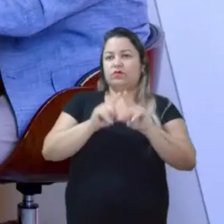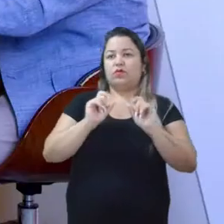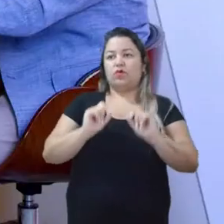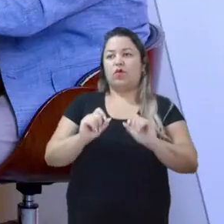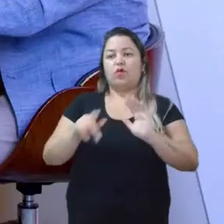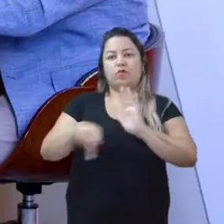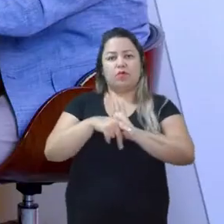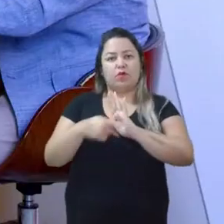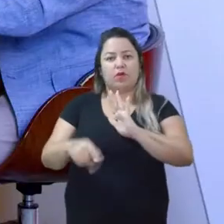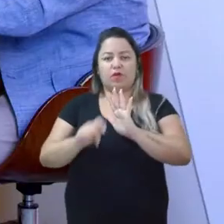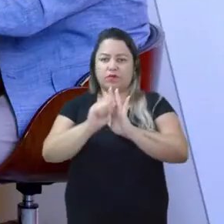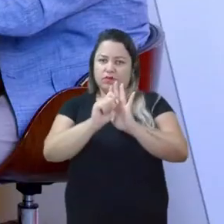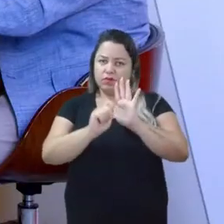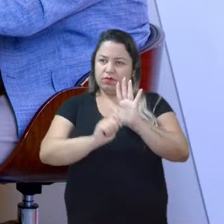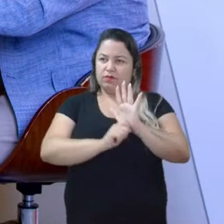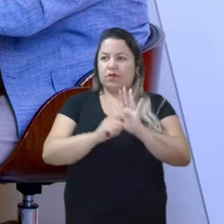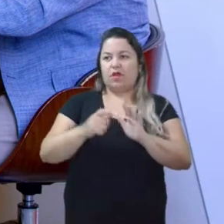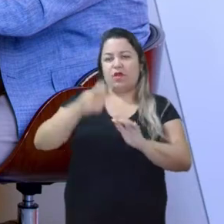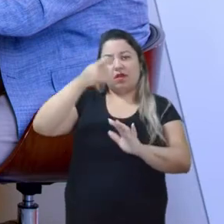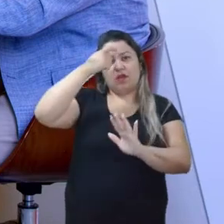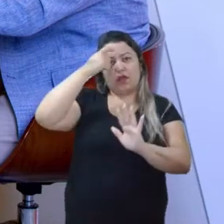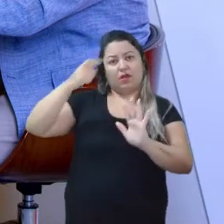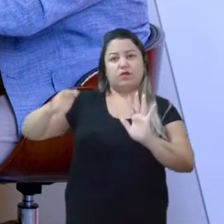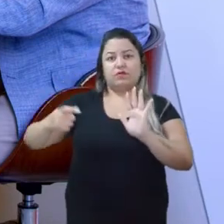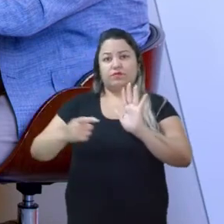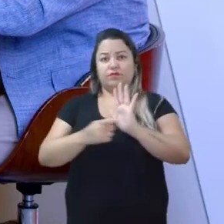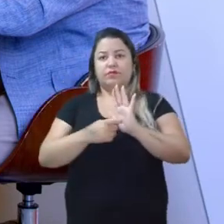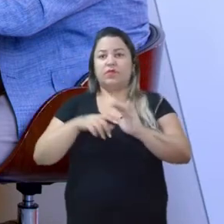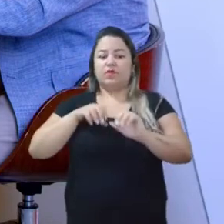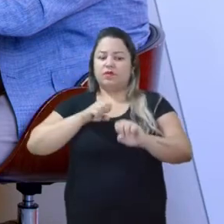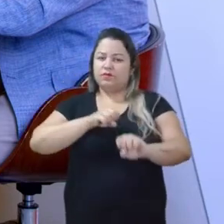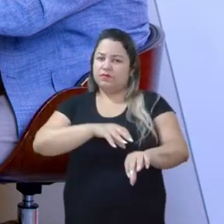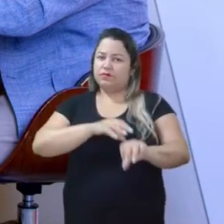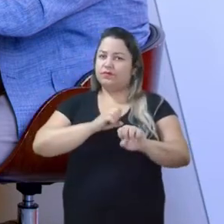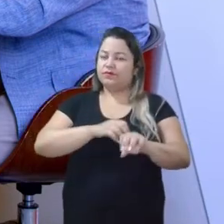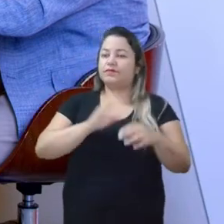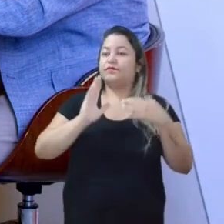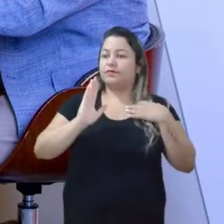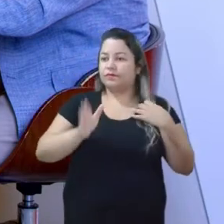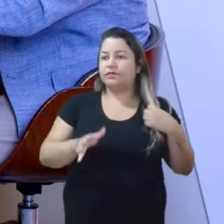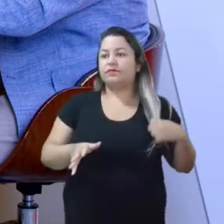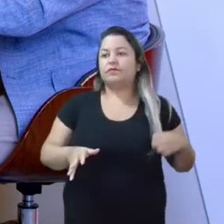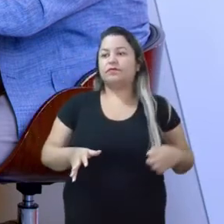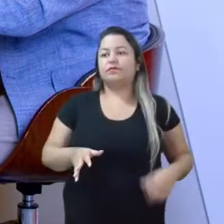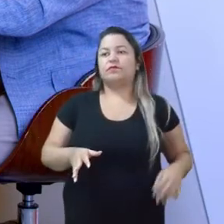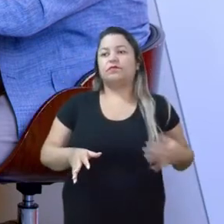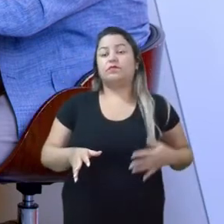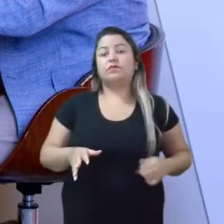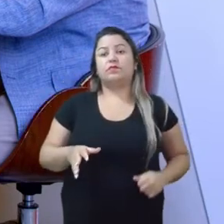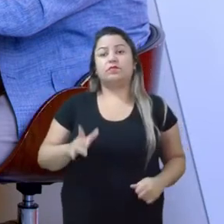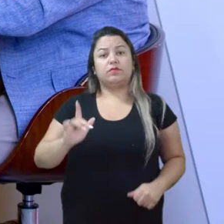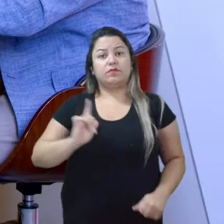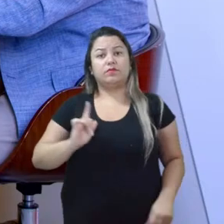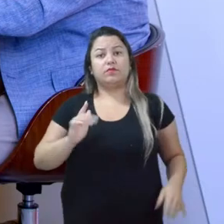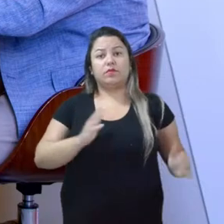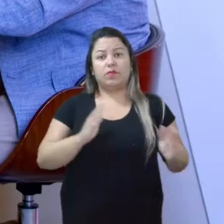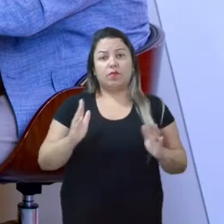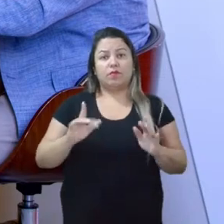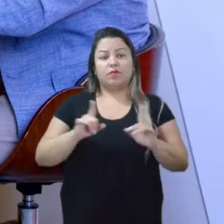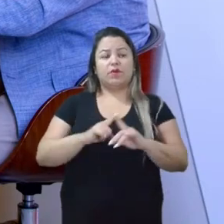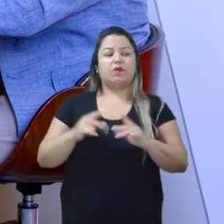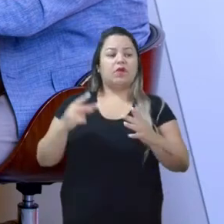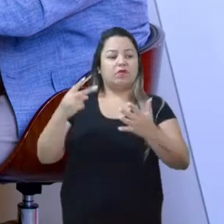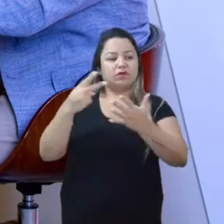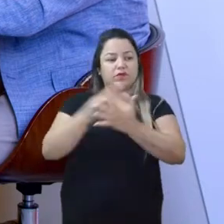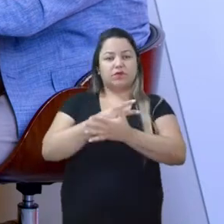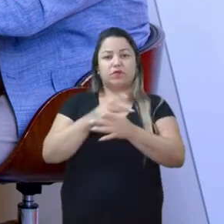seja uma inteligência artificial, porque ele é ensinado a fazer isso, né? Certamente. E aí você tem que ter os parâmetros para ele funcionar. E esse é o ponto que eu